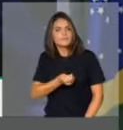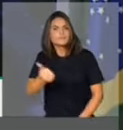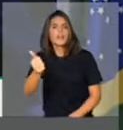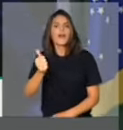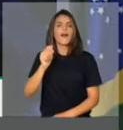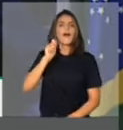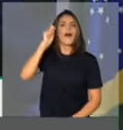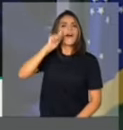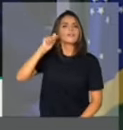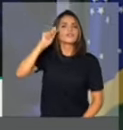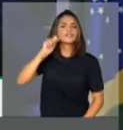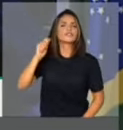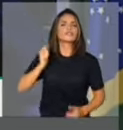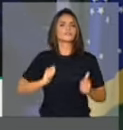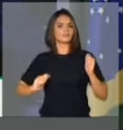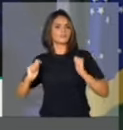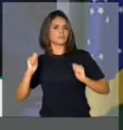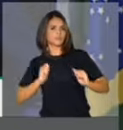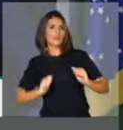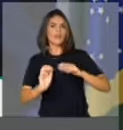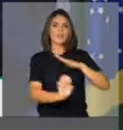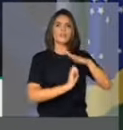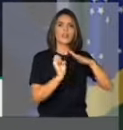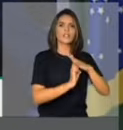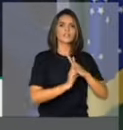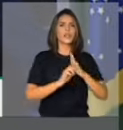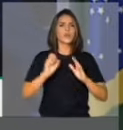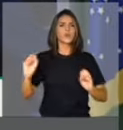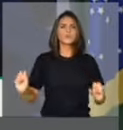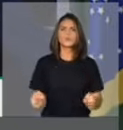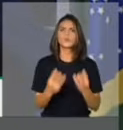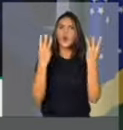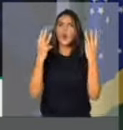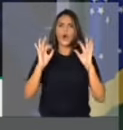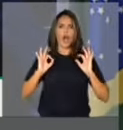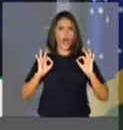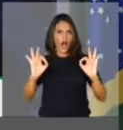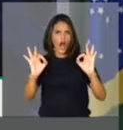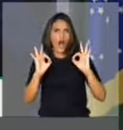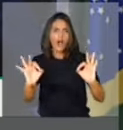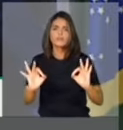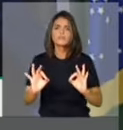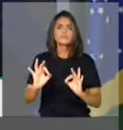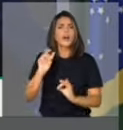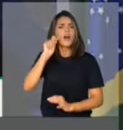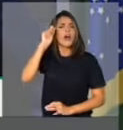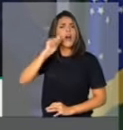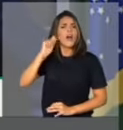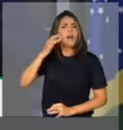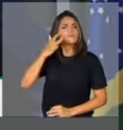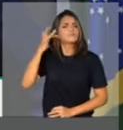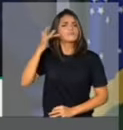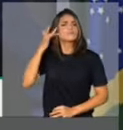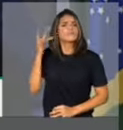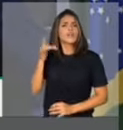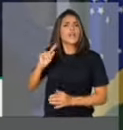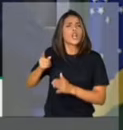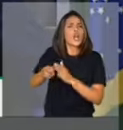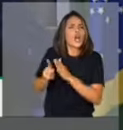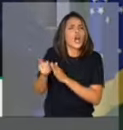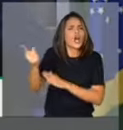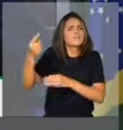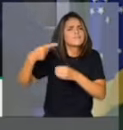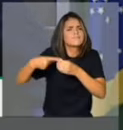grandes empresários com grandes shows. Aquele artista no interior lá do Pará, no interior de Tocantins, lá em